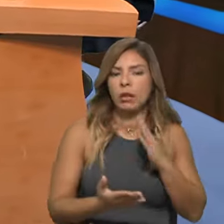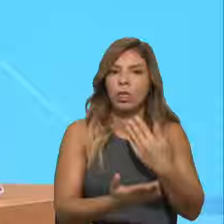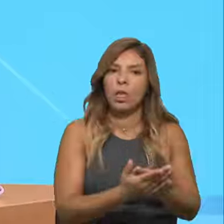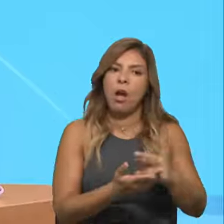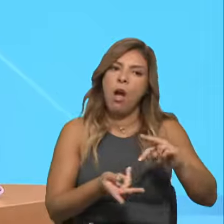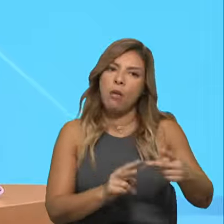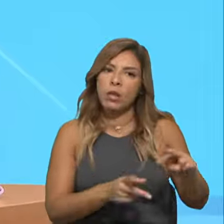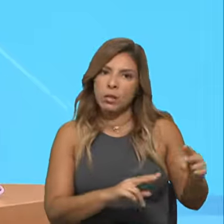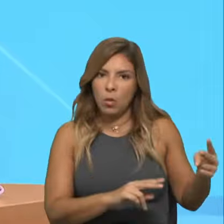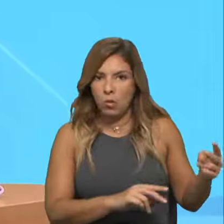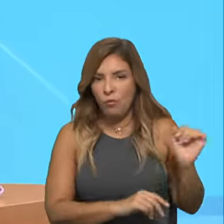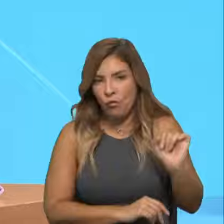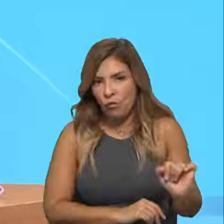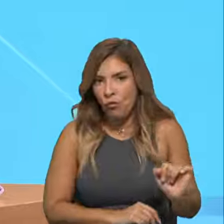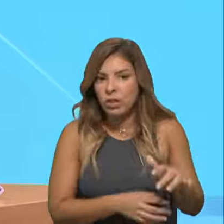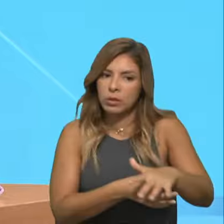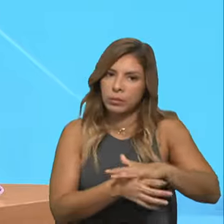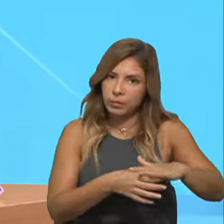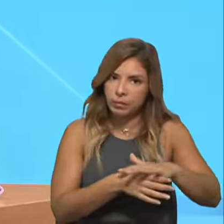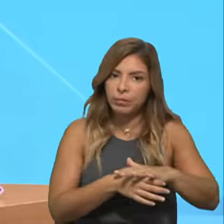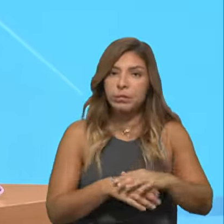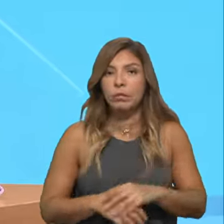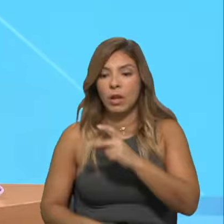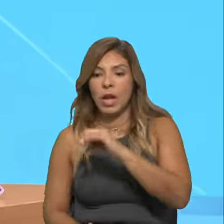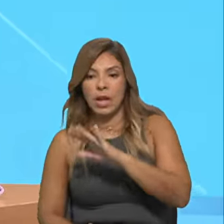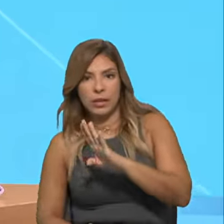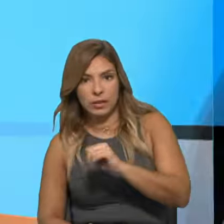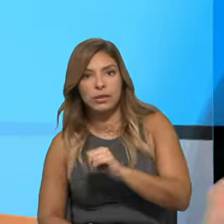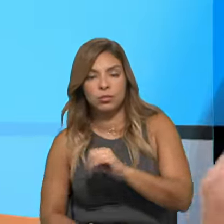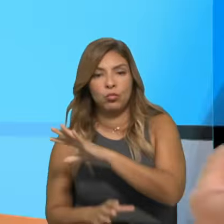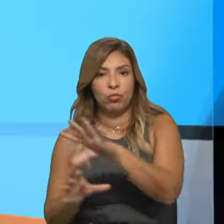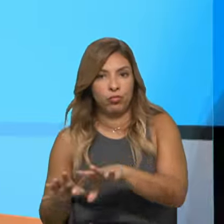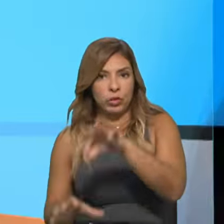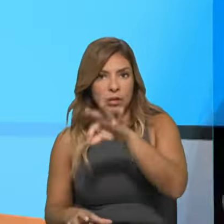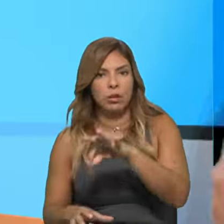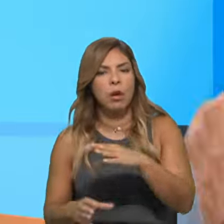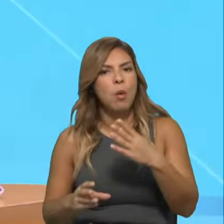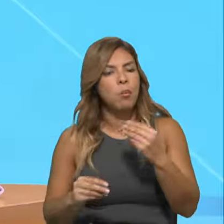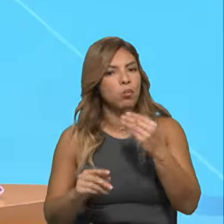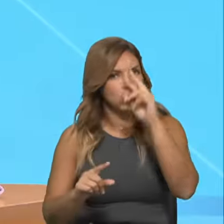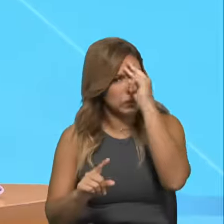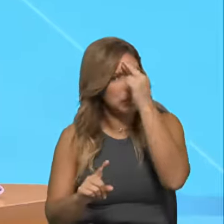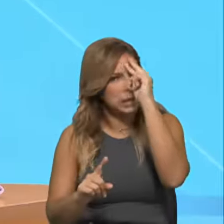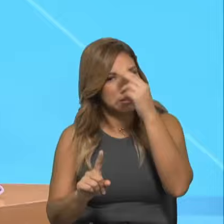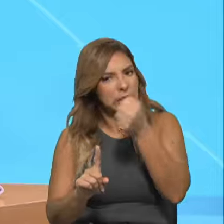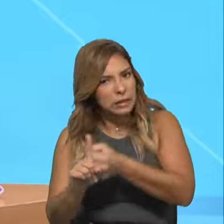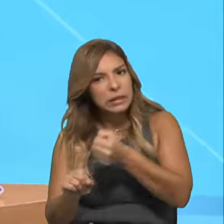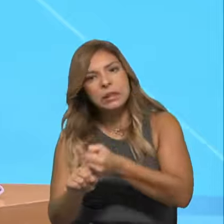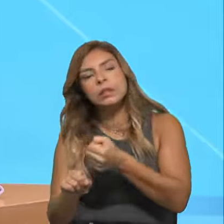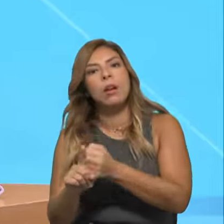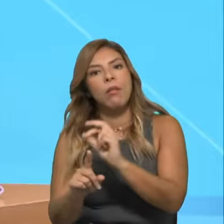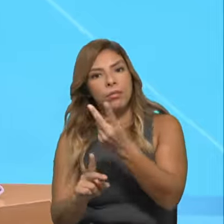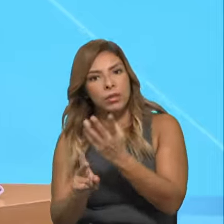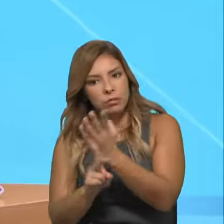este tipo de situações. E a Fundação AES, agora permite-me dizer, está muito empenhada nessa dupla faceta, que é, por um